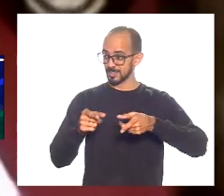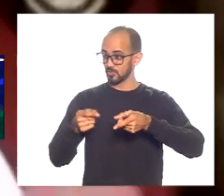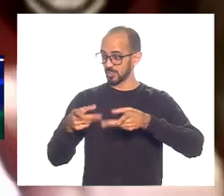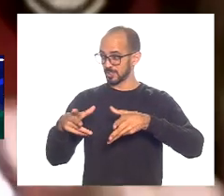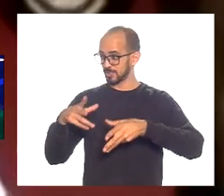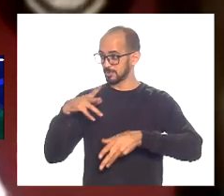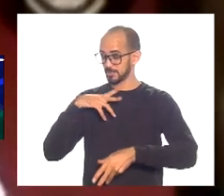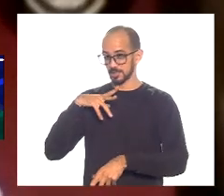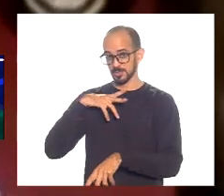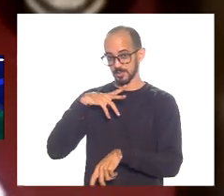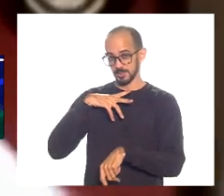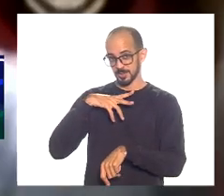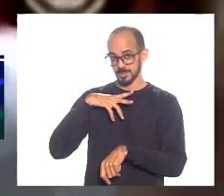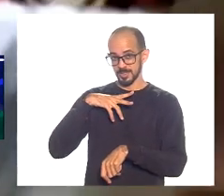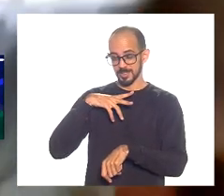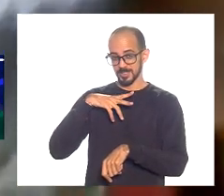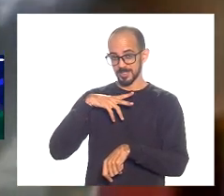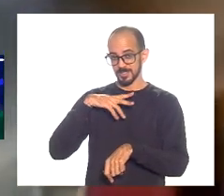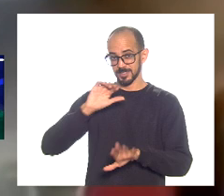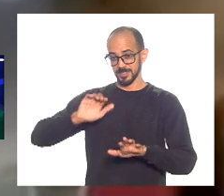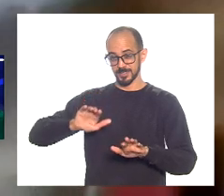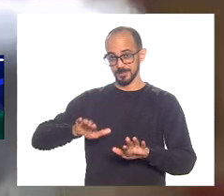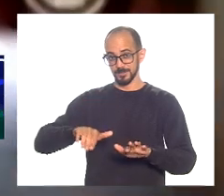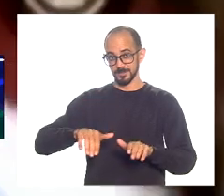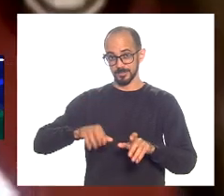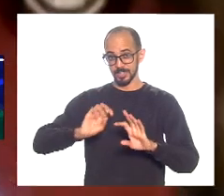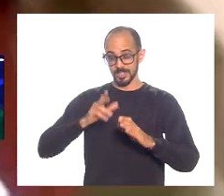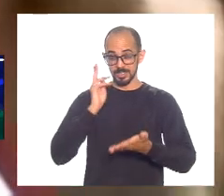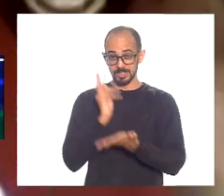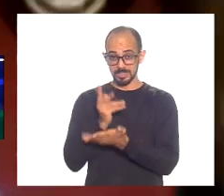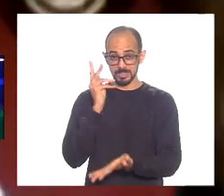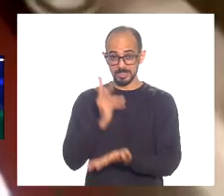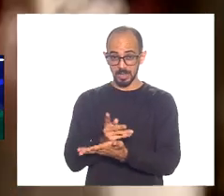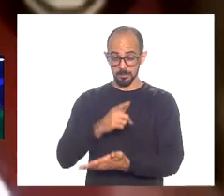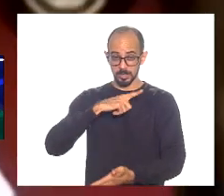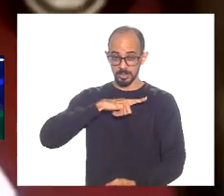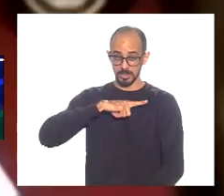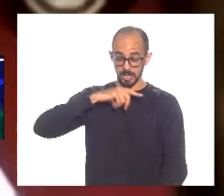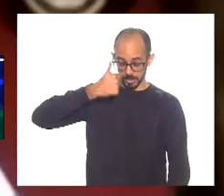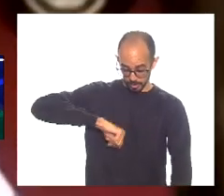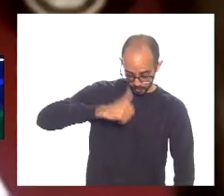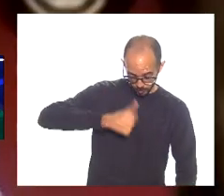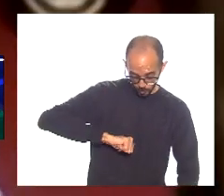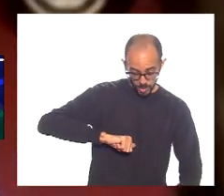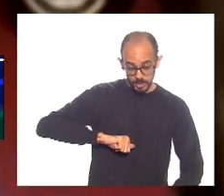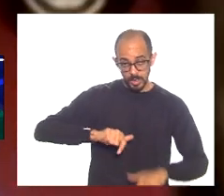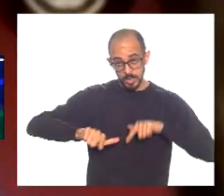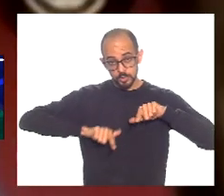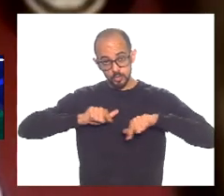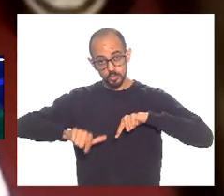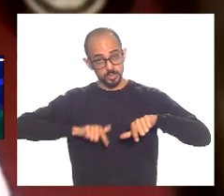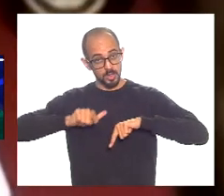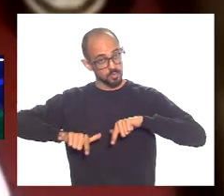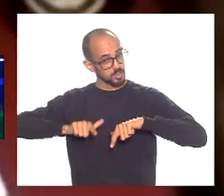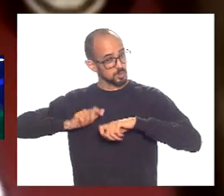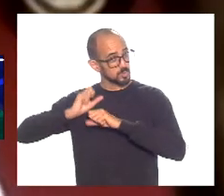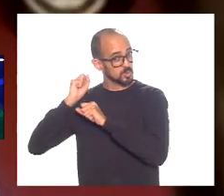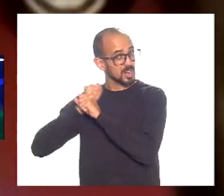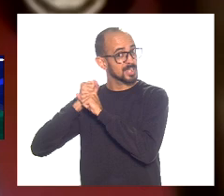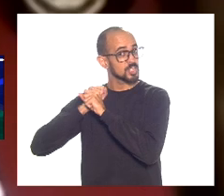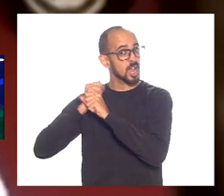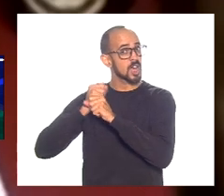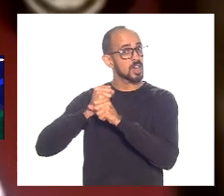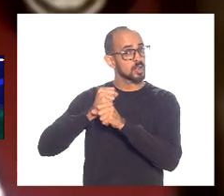estatais, sempre têm a qualidade do serviço prestado durante longo